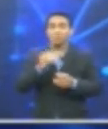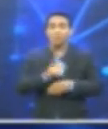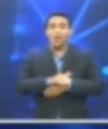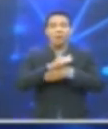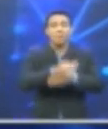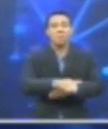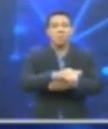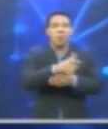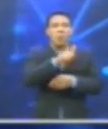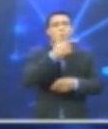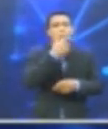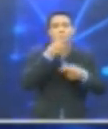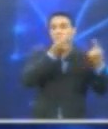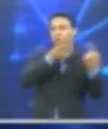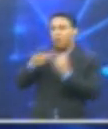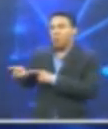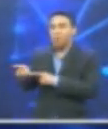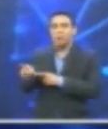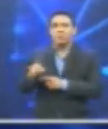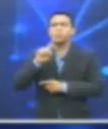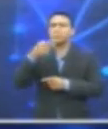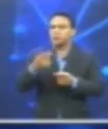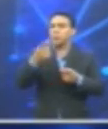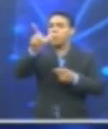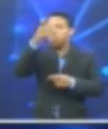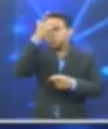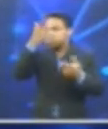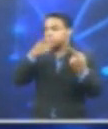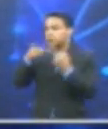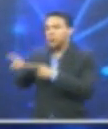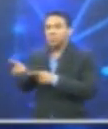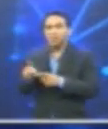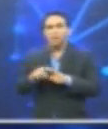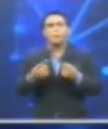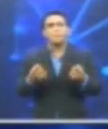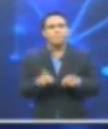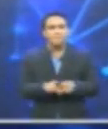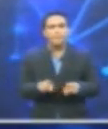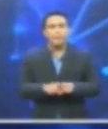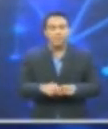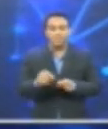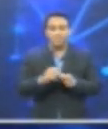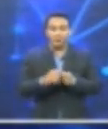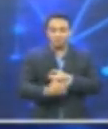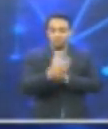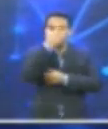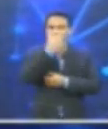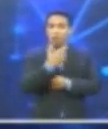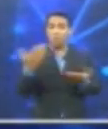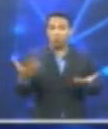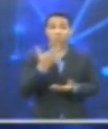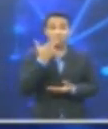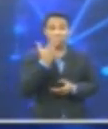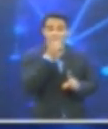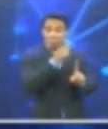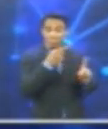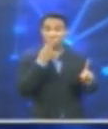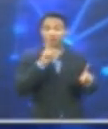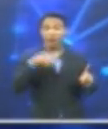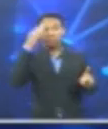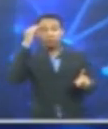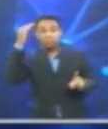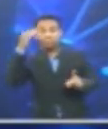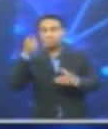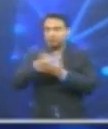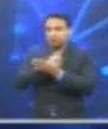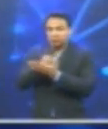depois apoiou Hermano Moraes contra ele. E mais do que isso, usou o seu prestígio, ele fala que hoje é um homem maduro, não persegue mais